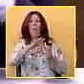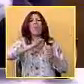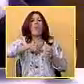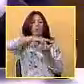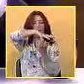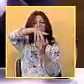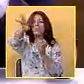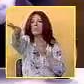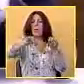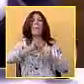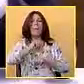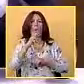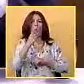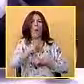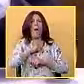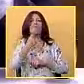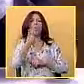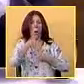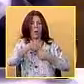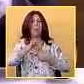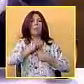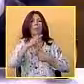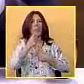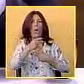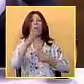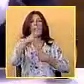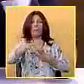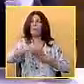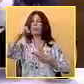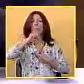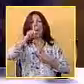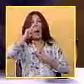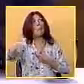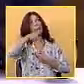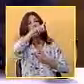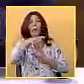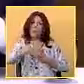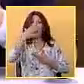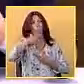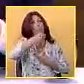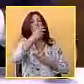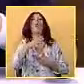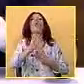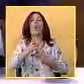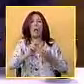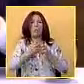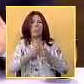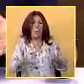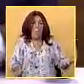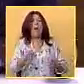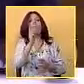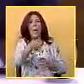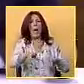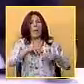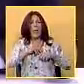as soluções da minha rua são as melhores soluções, se calhar, para uma rua em Frankfurt. Qual é o problema nisso? Haja a coragem política para